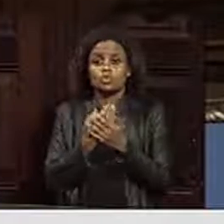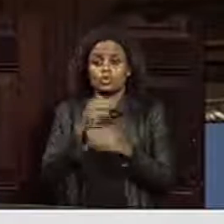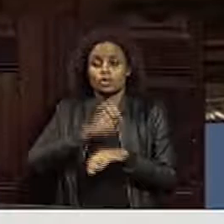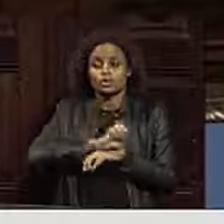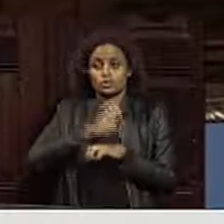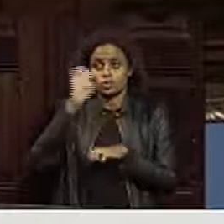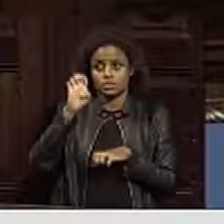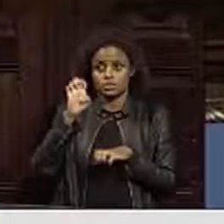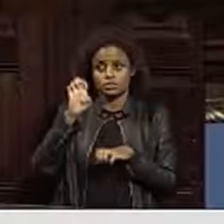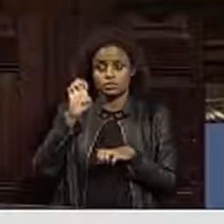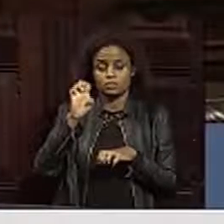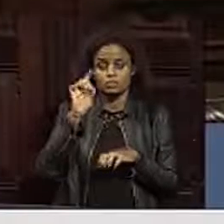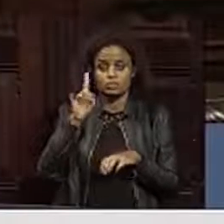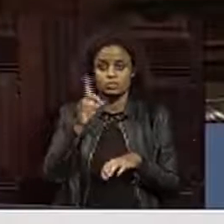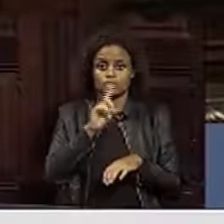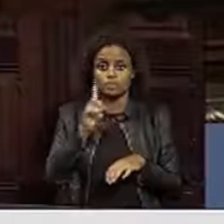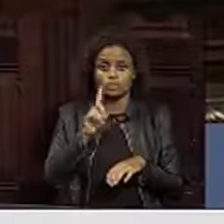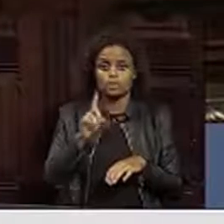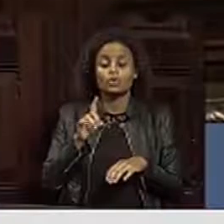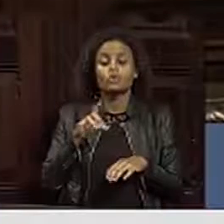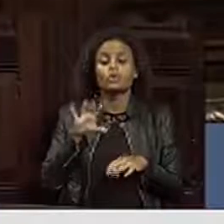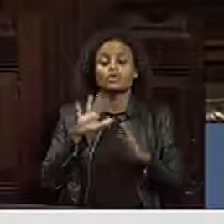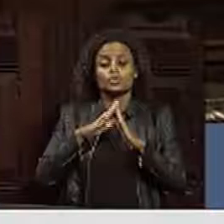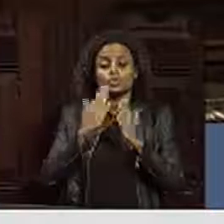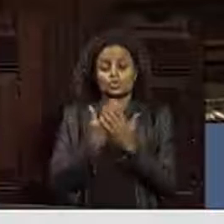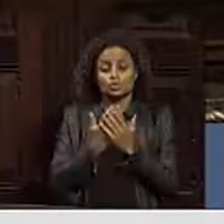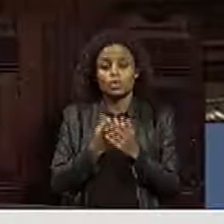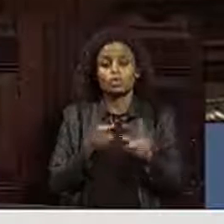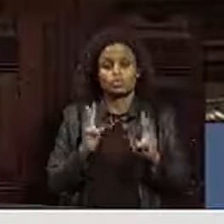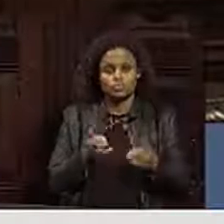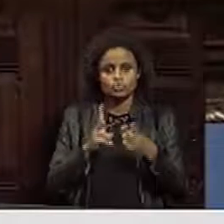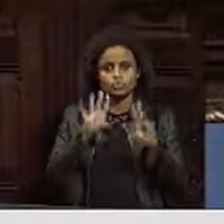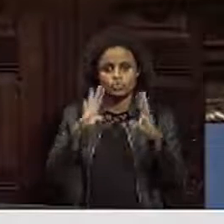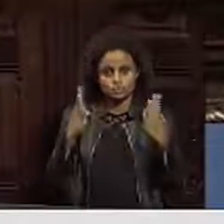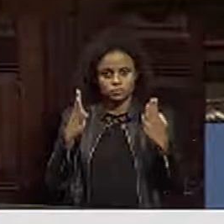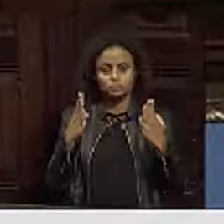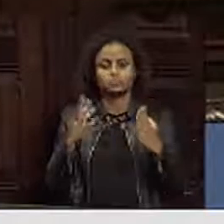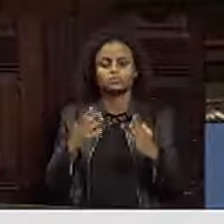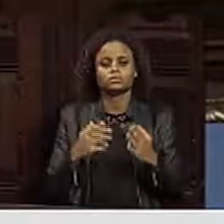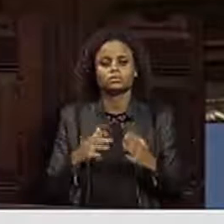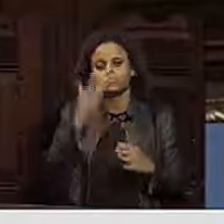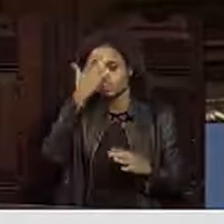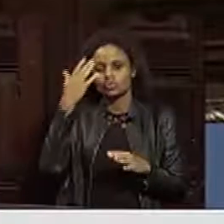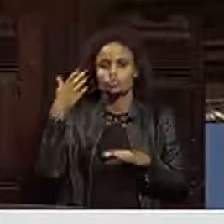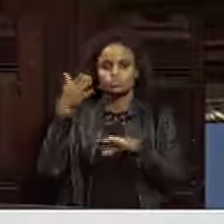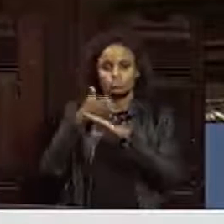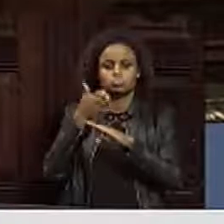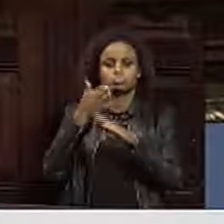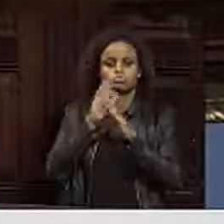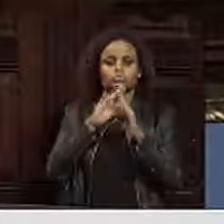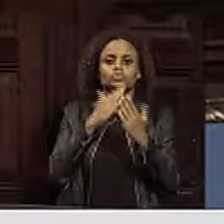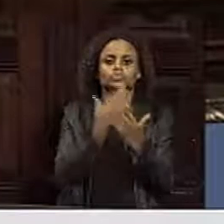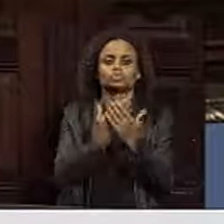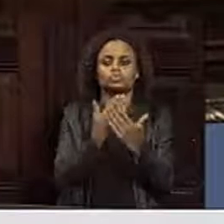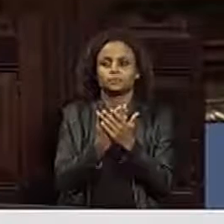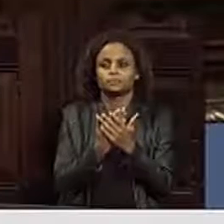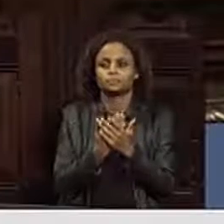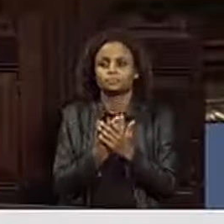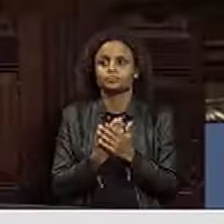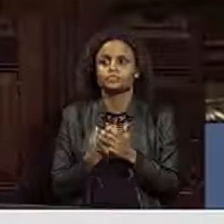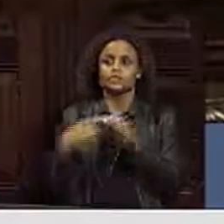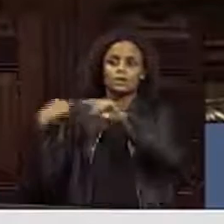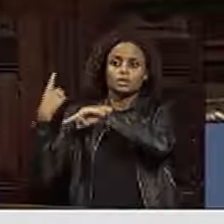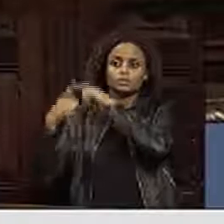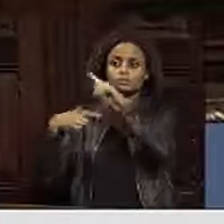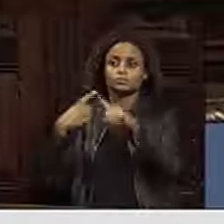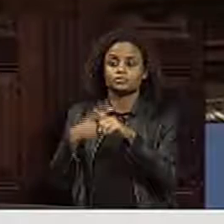que ainda estão em funcionamento. E vimos ao longo desses 3 anos e meio, na Comissão de